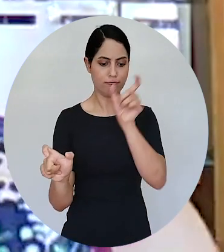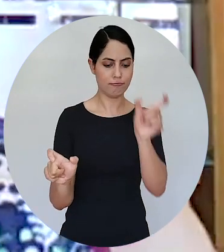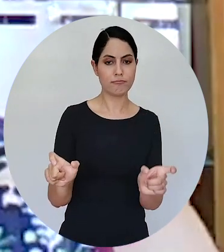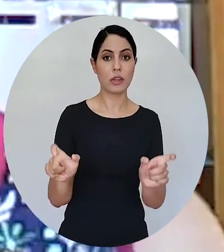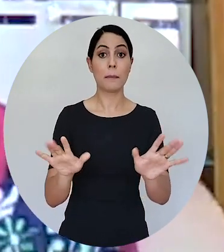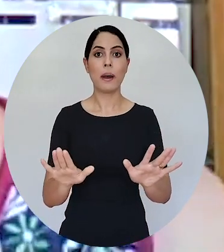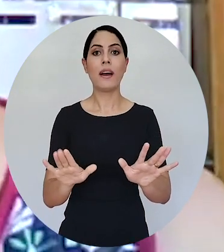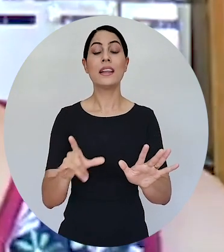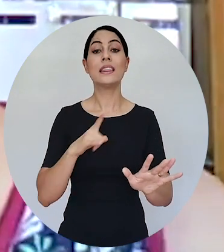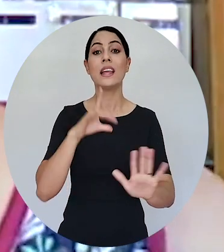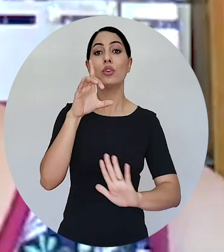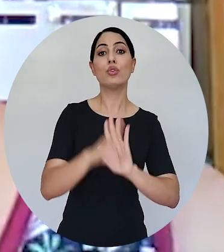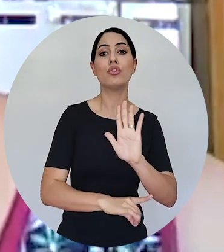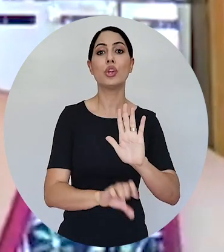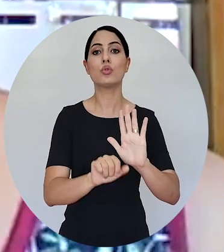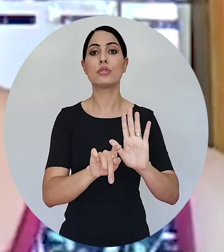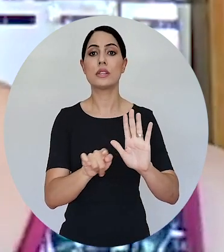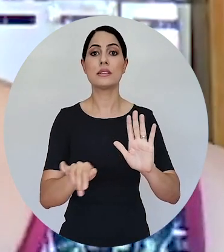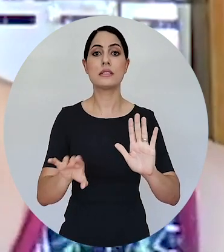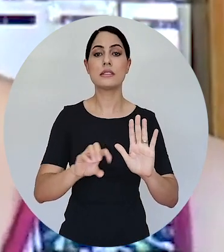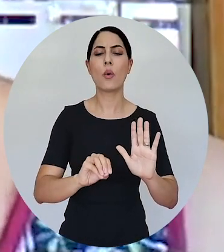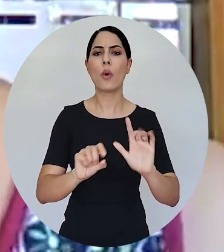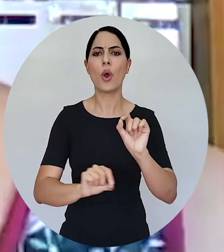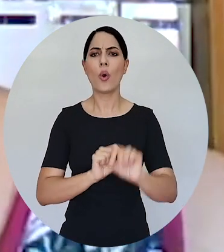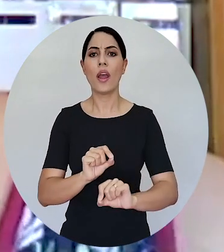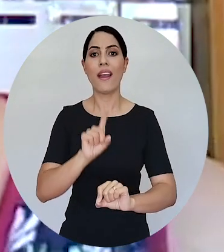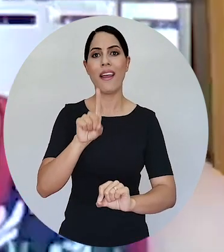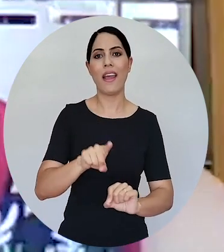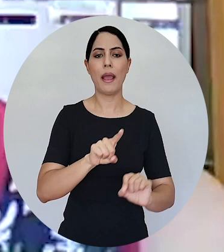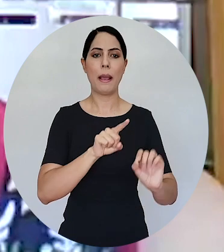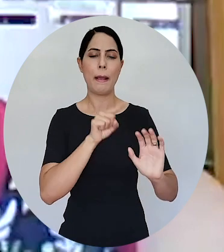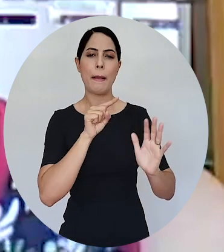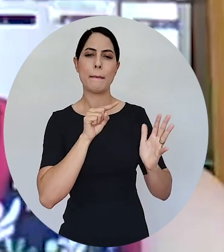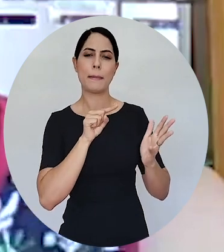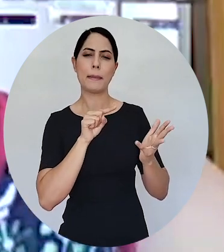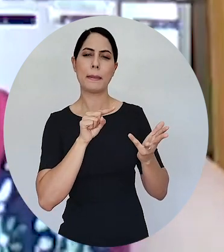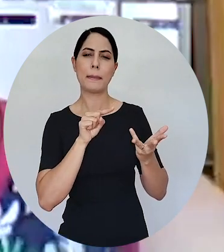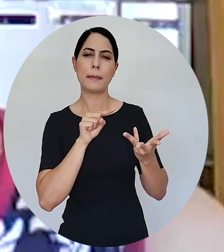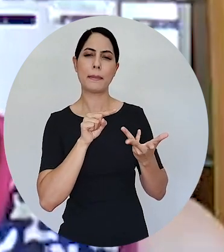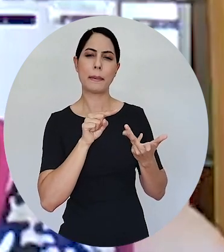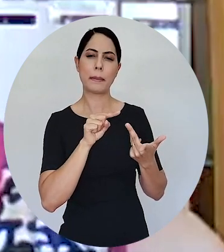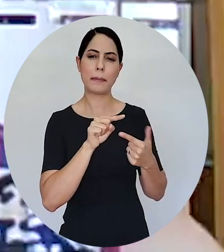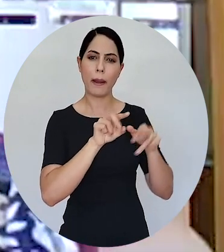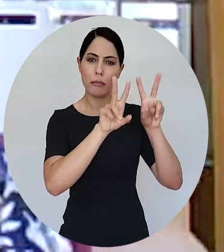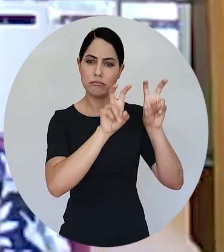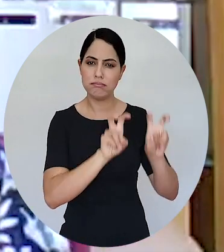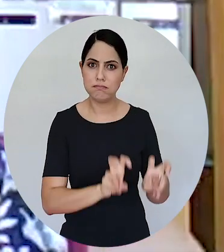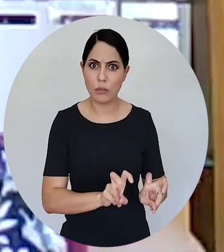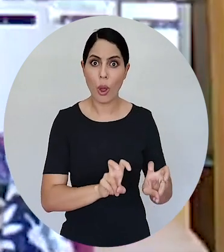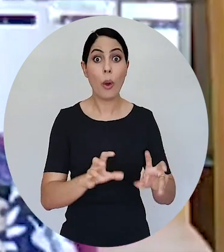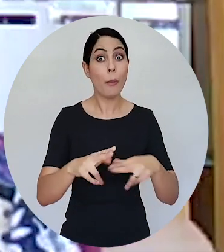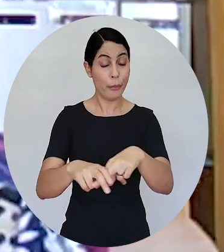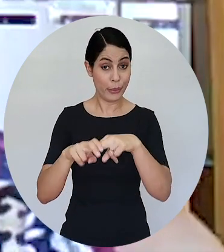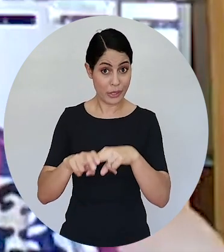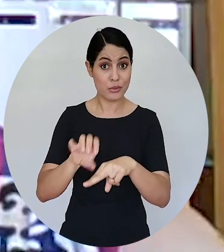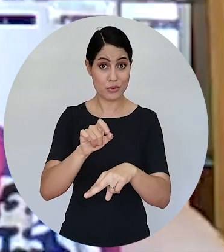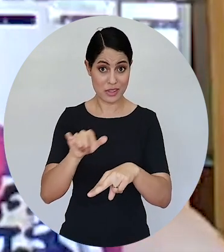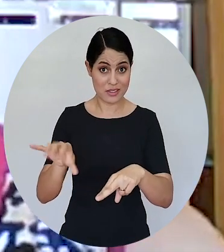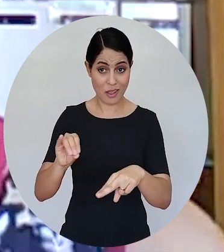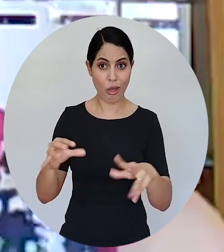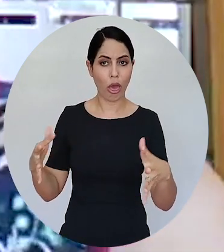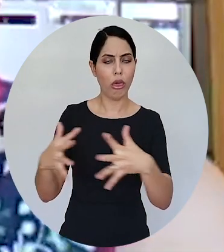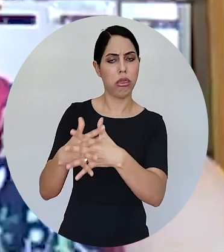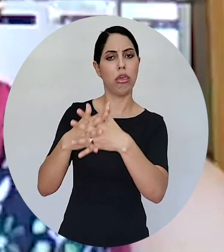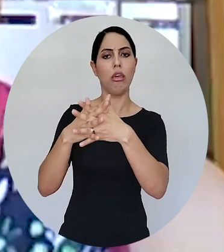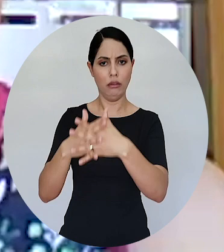das sucessões, a gente tem uma situação diferente, que é o que a gente chama de uma situação multipartes, e por isso os conflitos sucessórios são tão